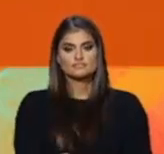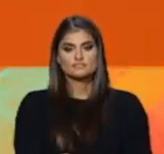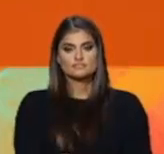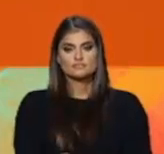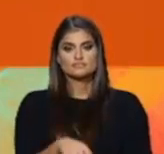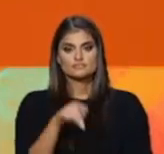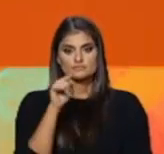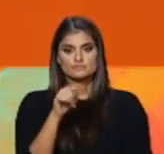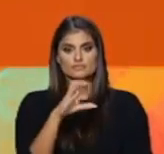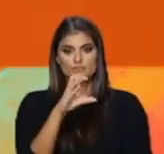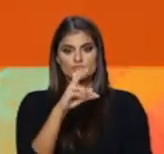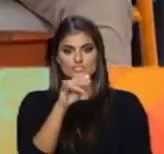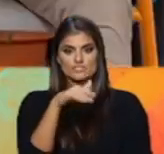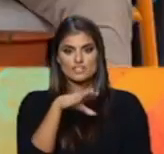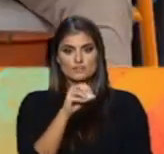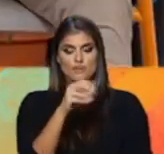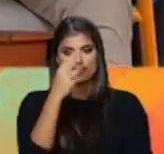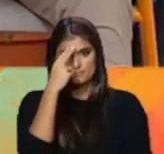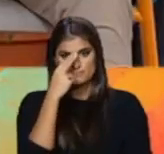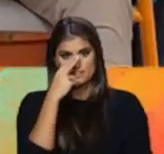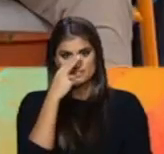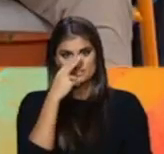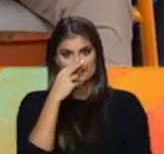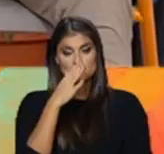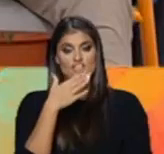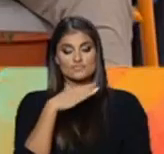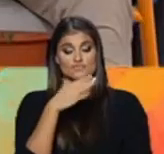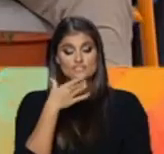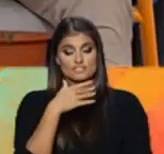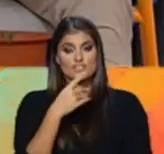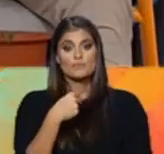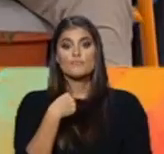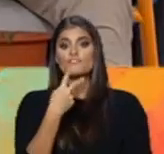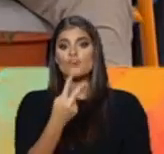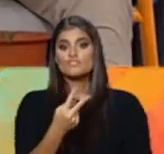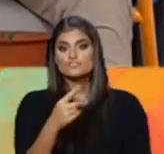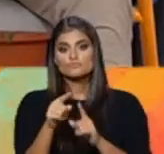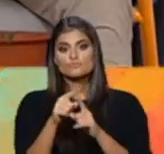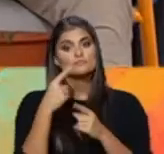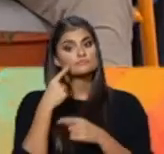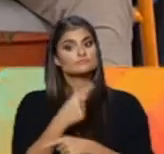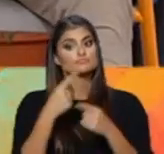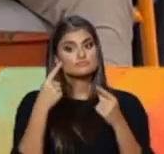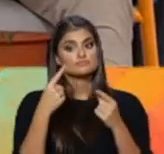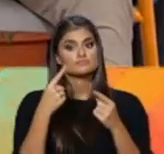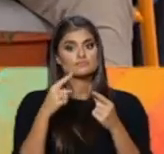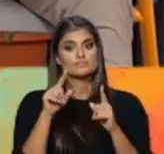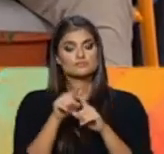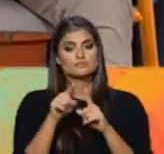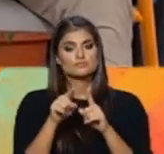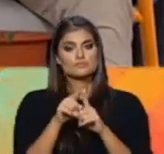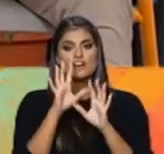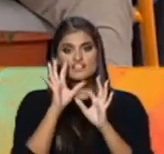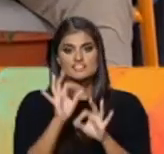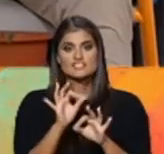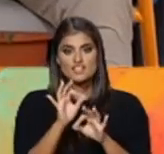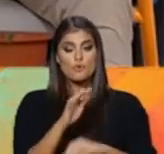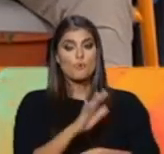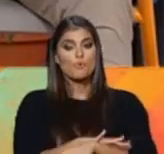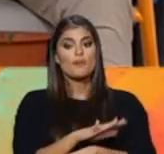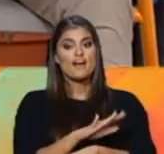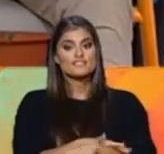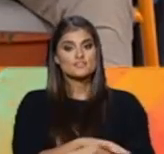o Cristiano é de Guimarães e basta. Tem aquele vozeirão, aquela projeção. E o abrir do braço, não é? É